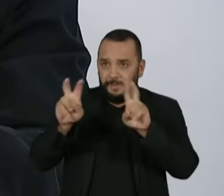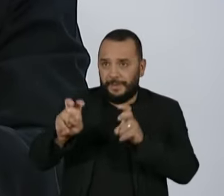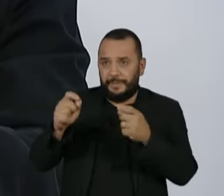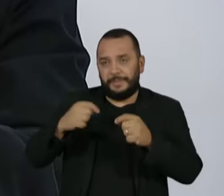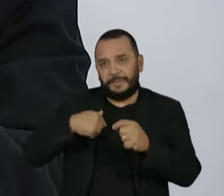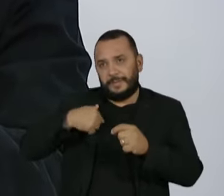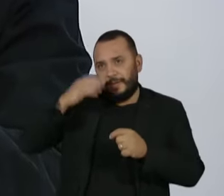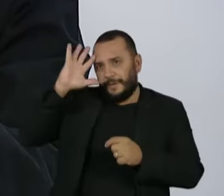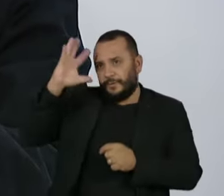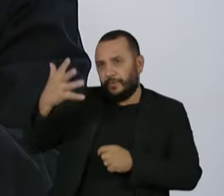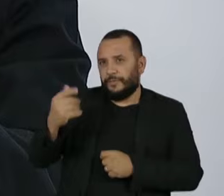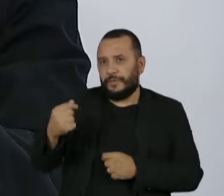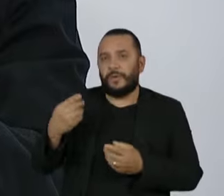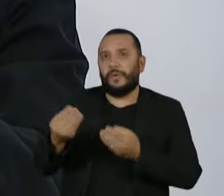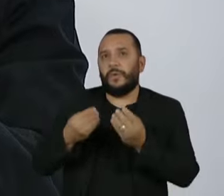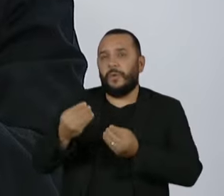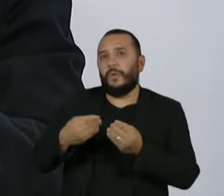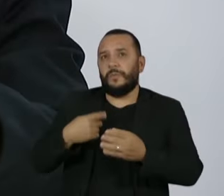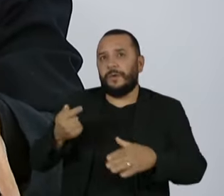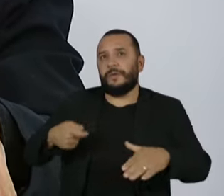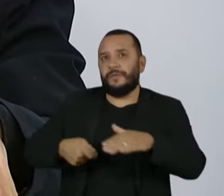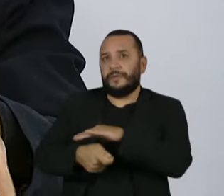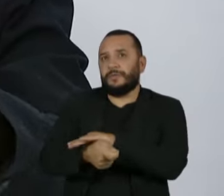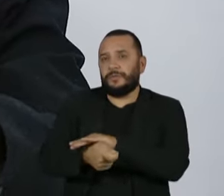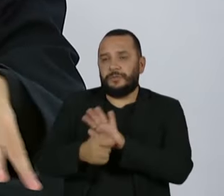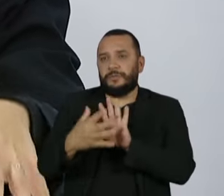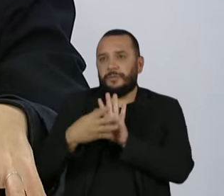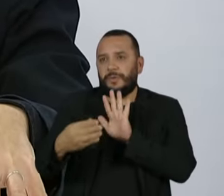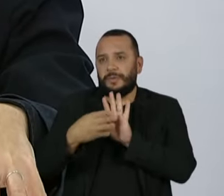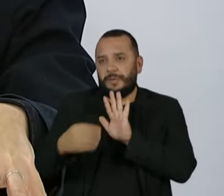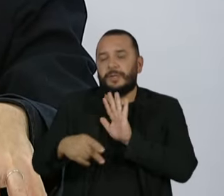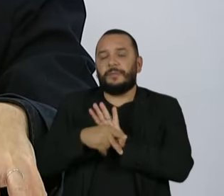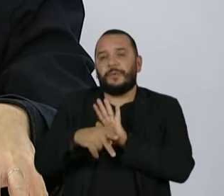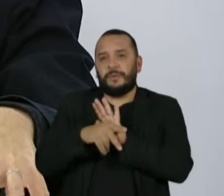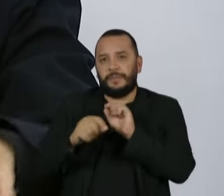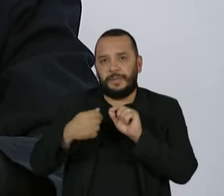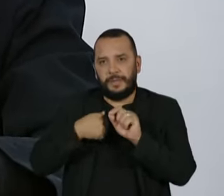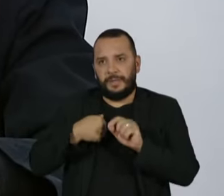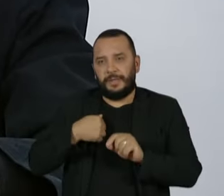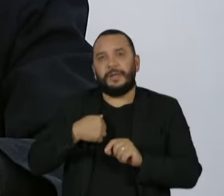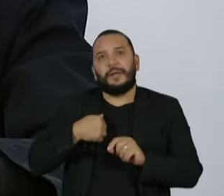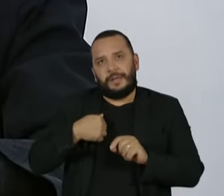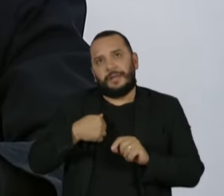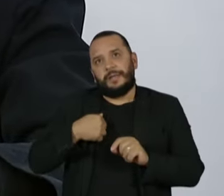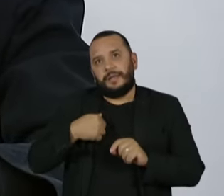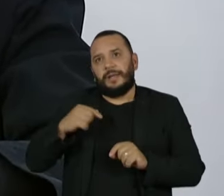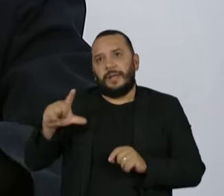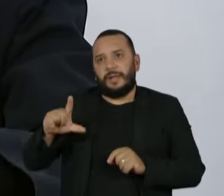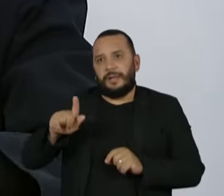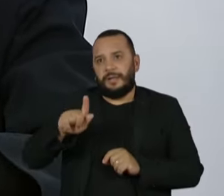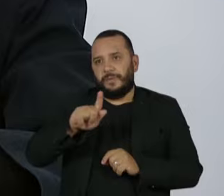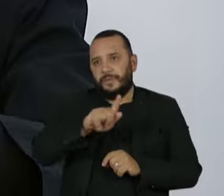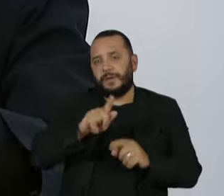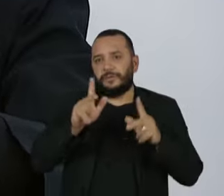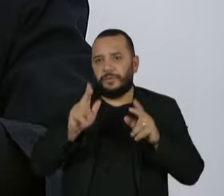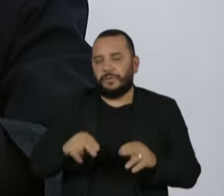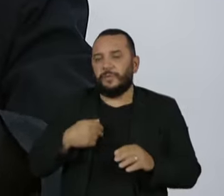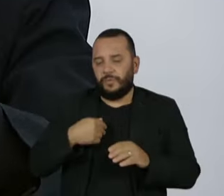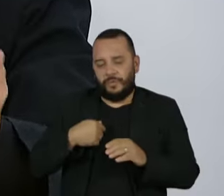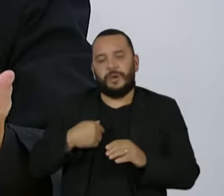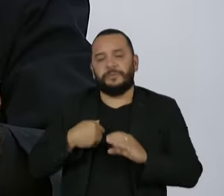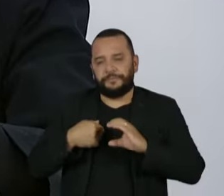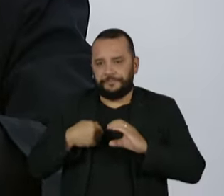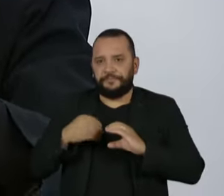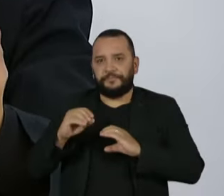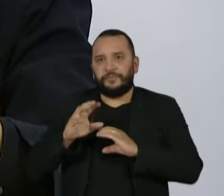né investir em nos grandes modelos de linguagem nos chat de PT da vida que são coisas que requerem muito tempo muito